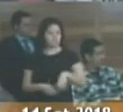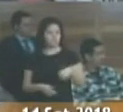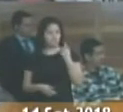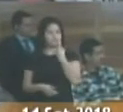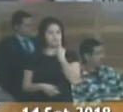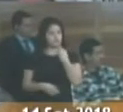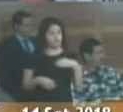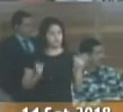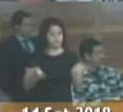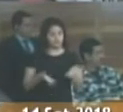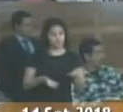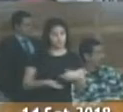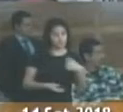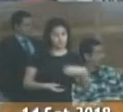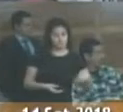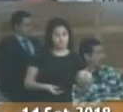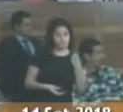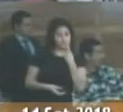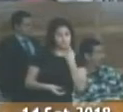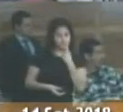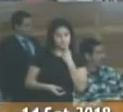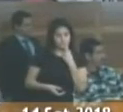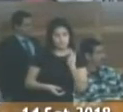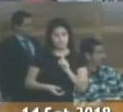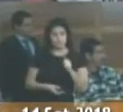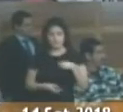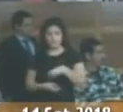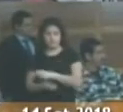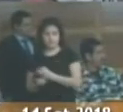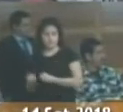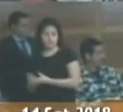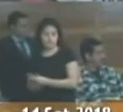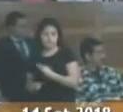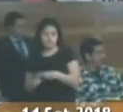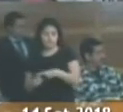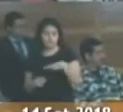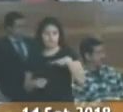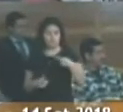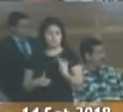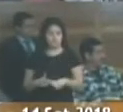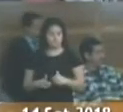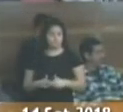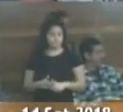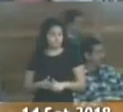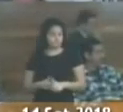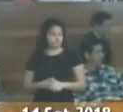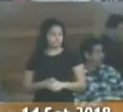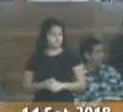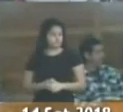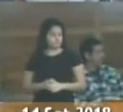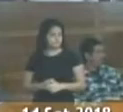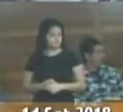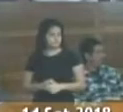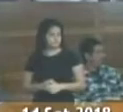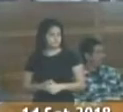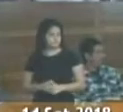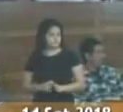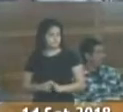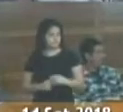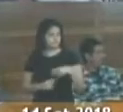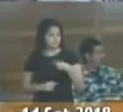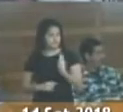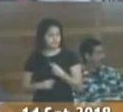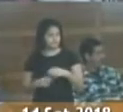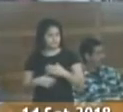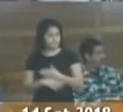de pescador, neto de pescador, nem para o comércio está indo, porque a gente está numa crise danada, mas era para o comércio que estava indo, porque a pesca não estava andando. Nós somos